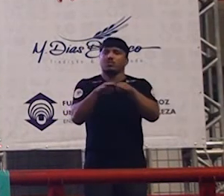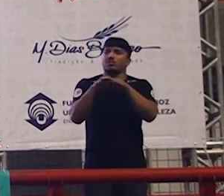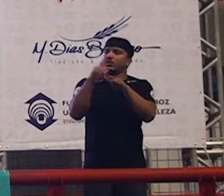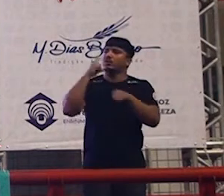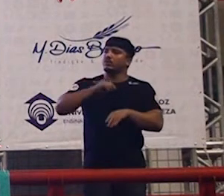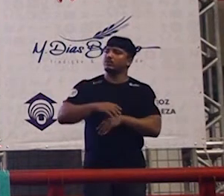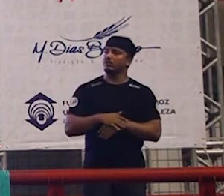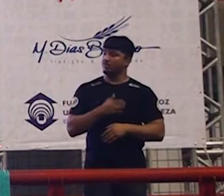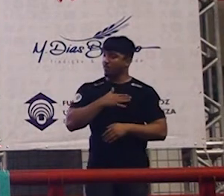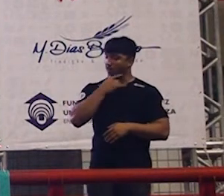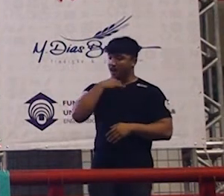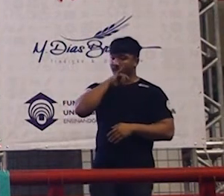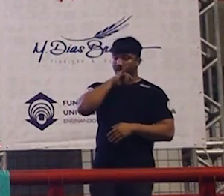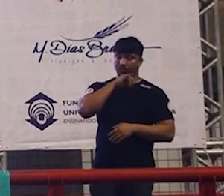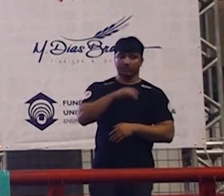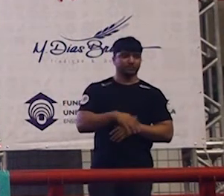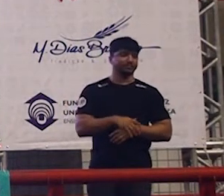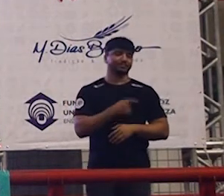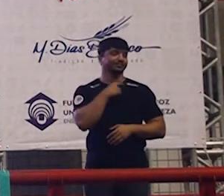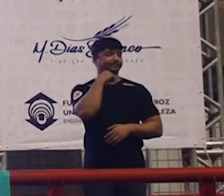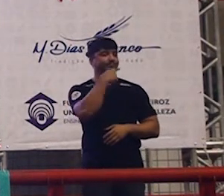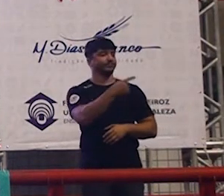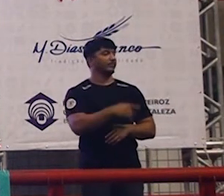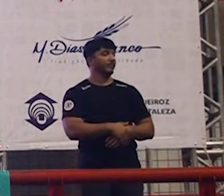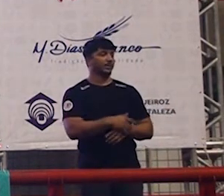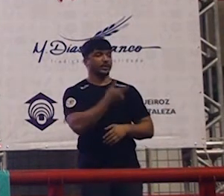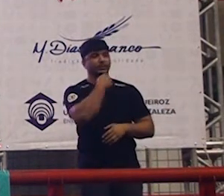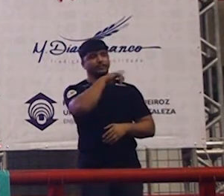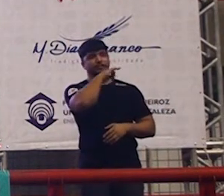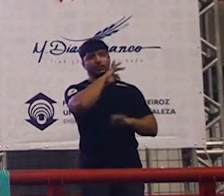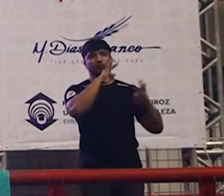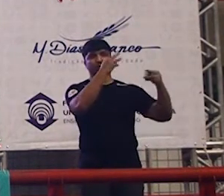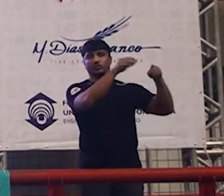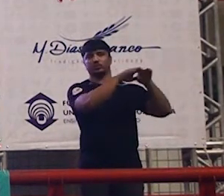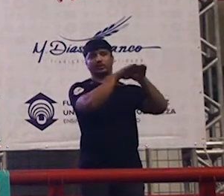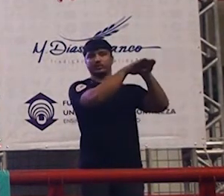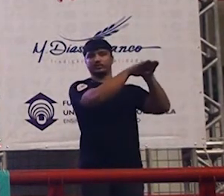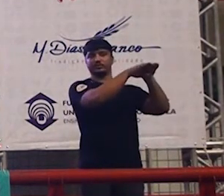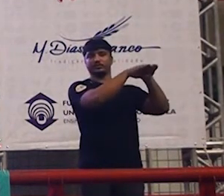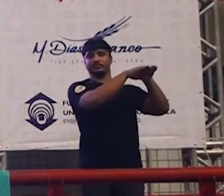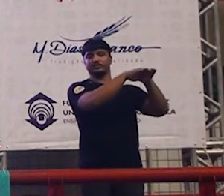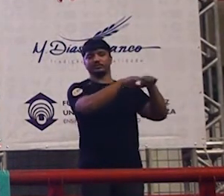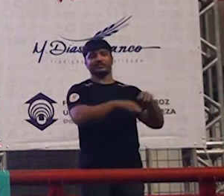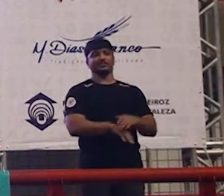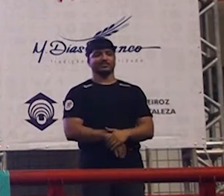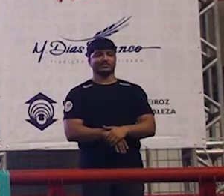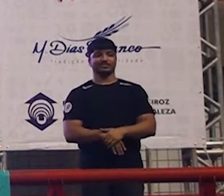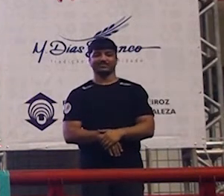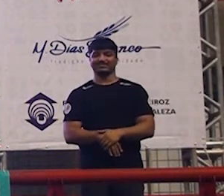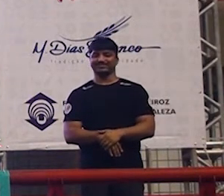igualdade? Meu pai. Não tem jeito, esses pais são todos iguais.